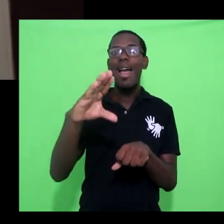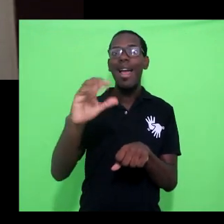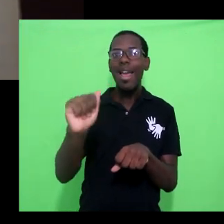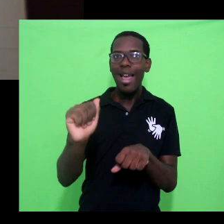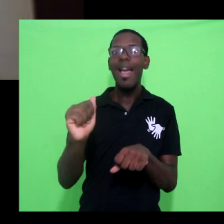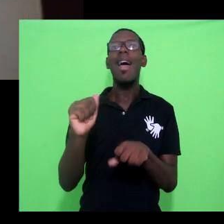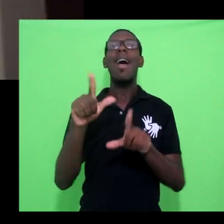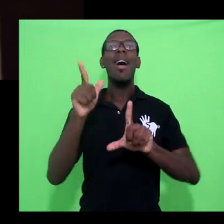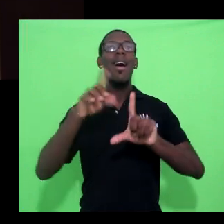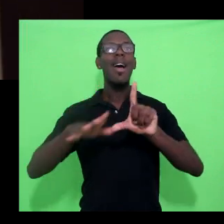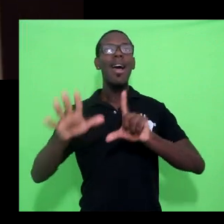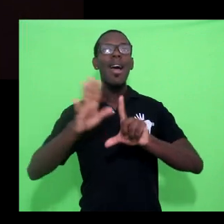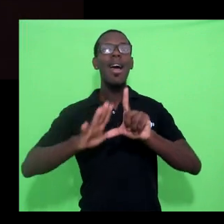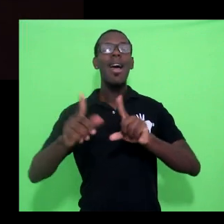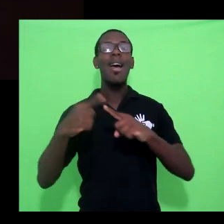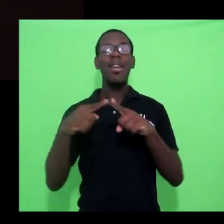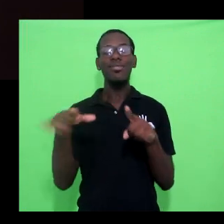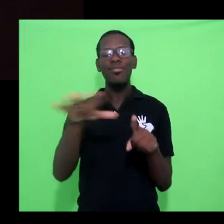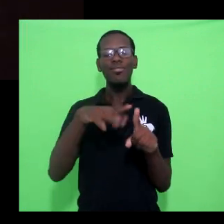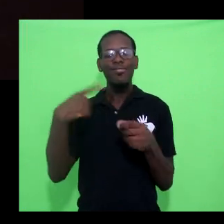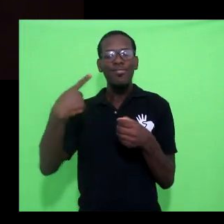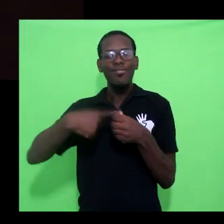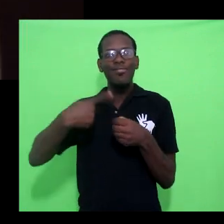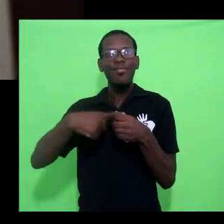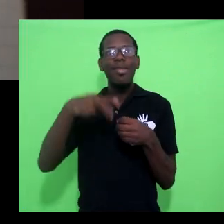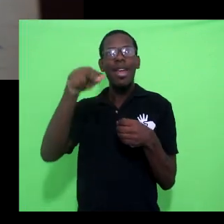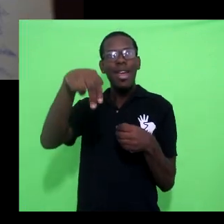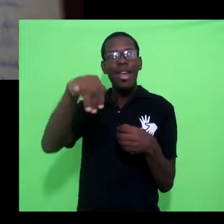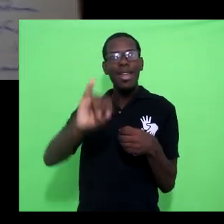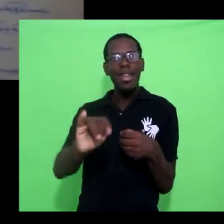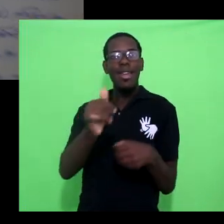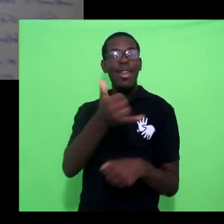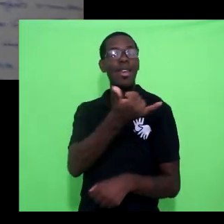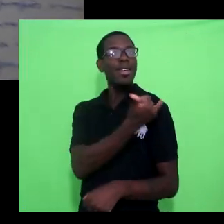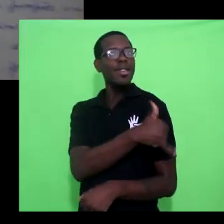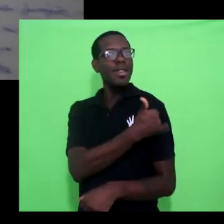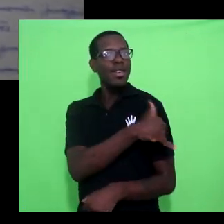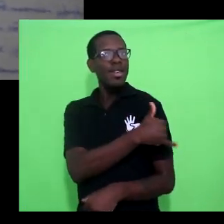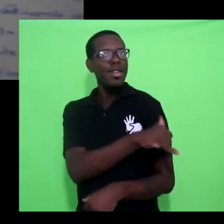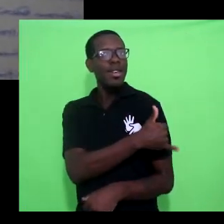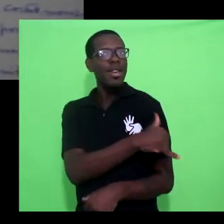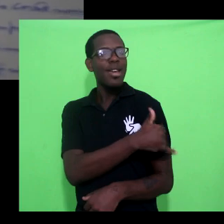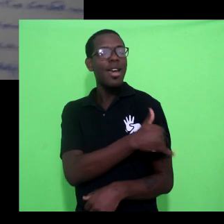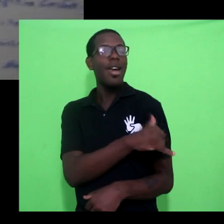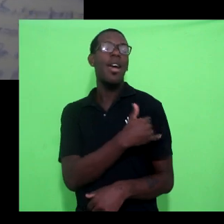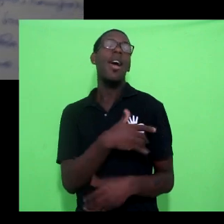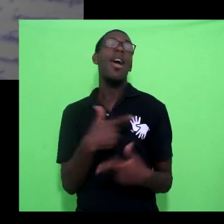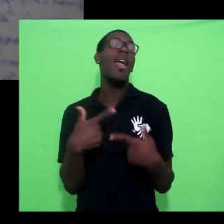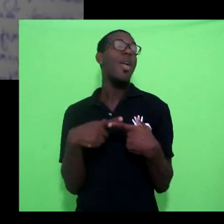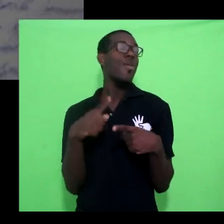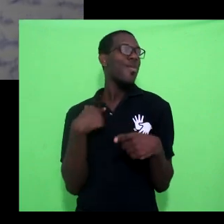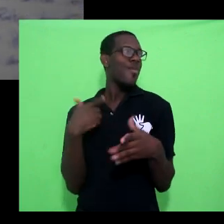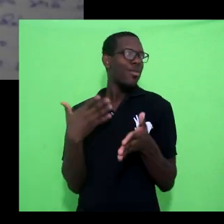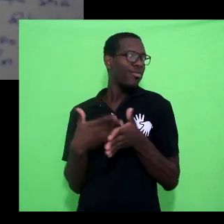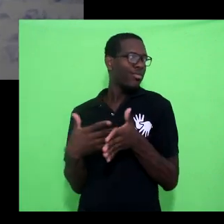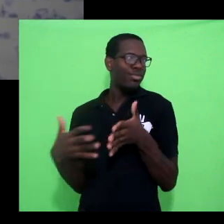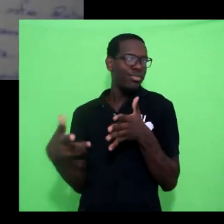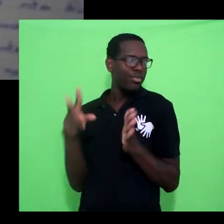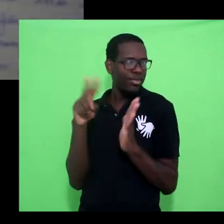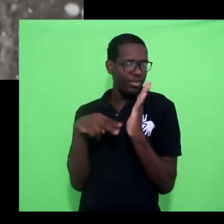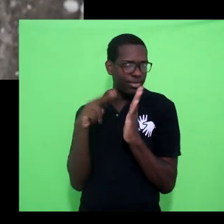Letra, neste município de Nova Iguaçu, estado do Rio de Janeiro. Né? Então, não vou me prolongar na leitura,